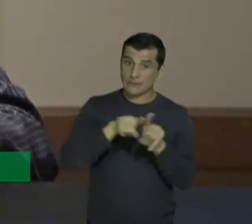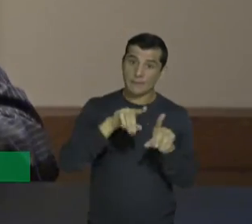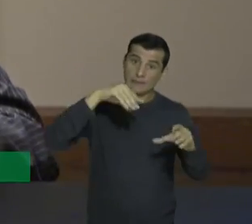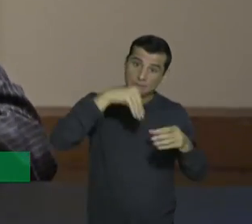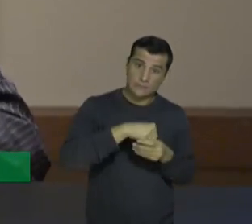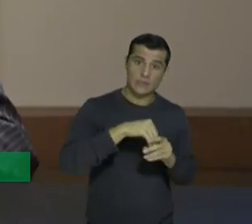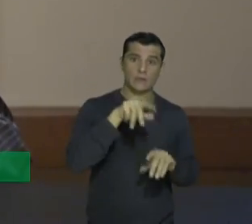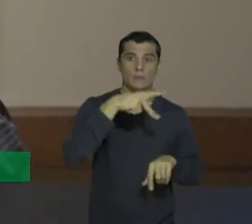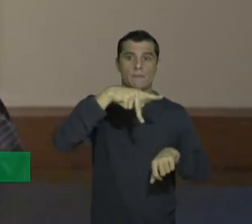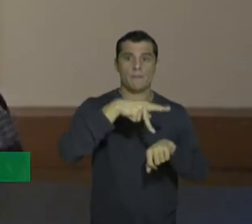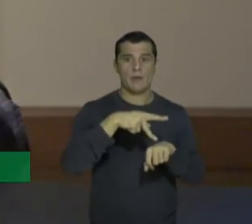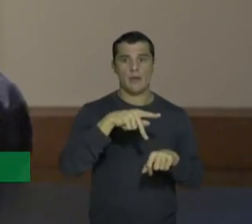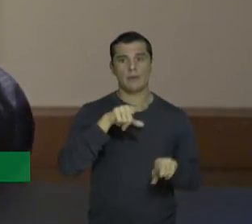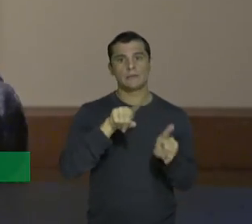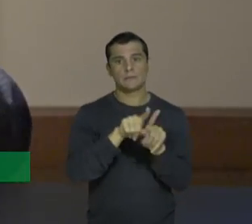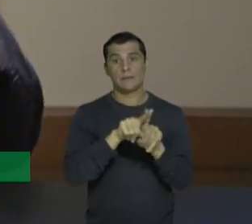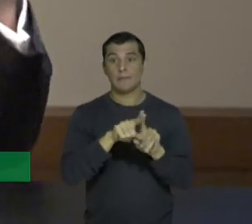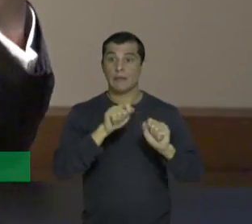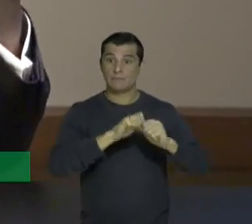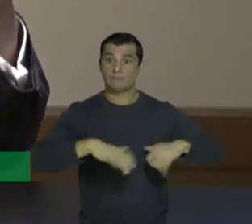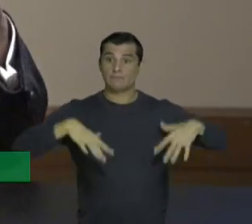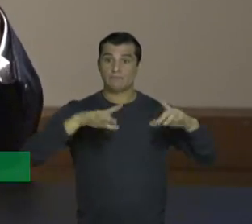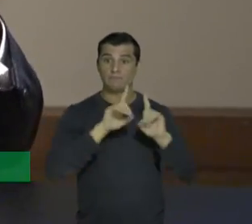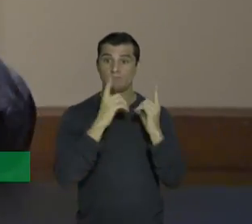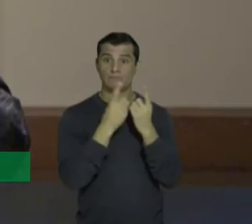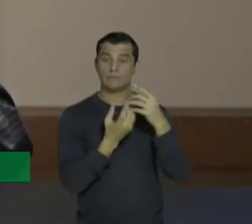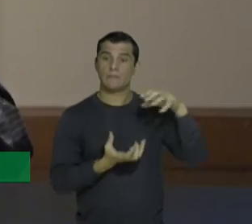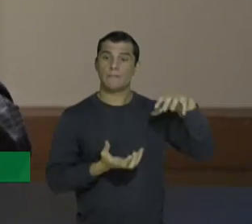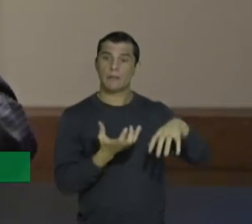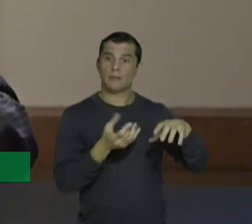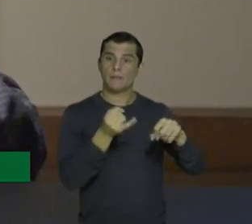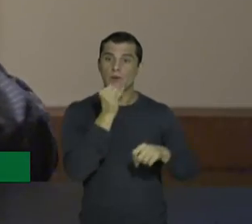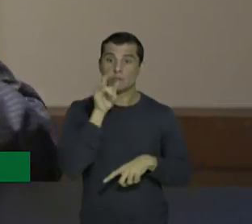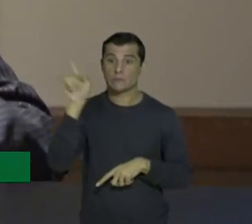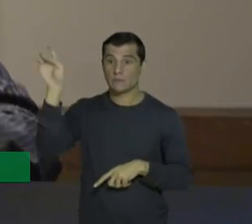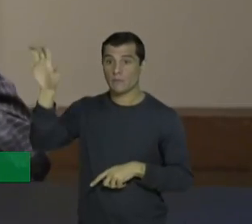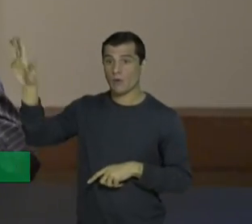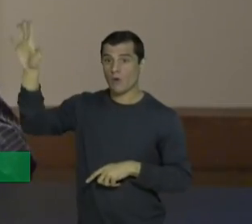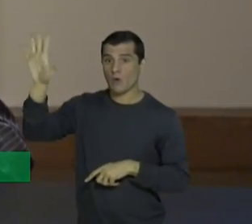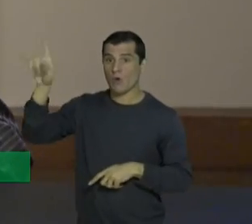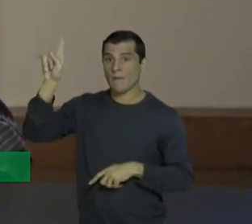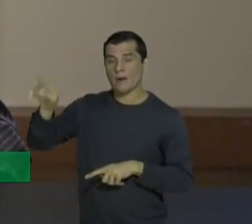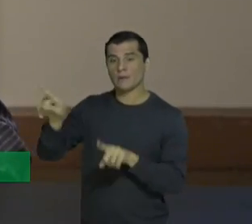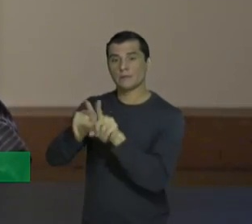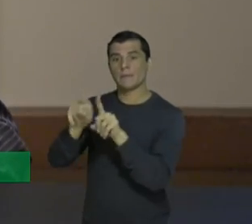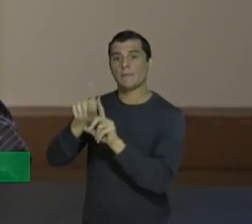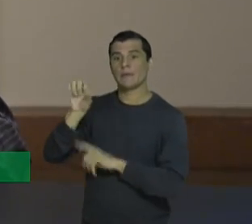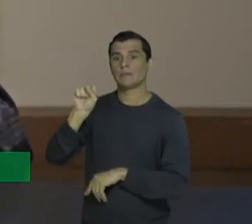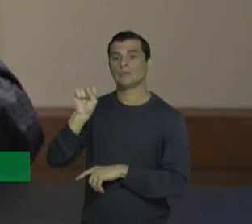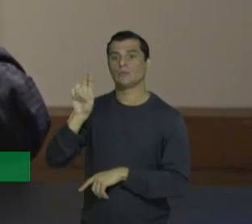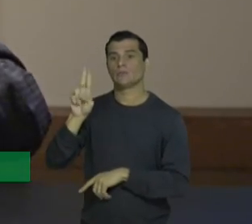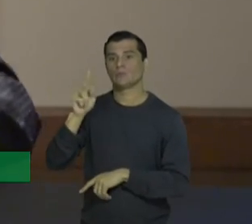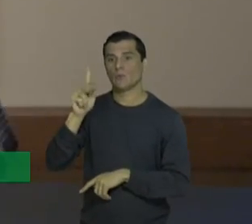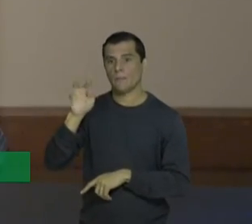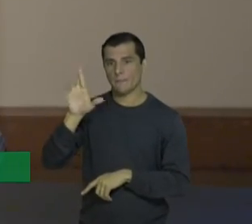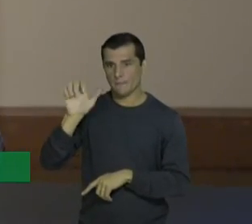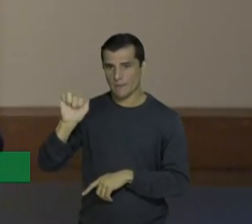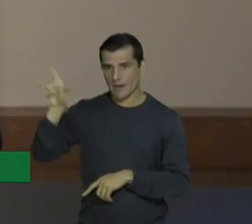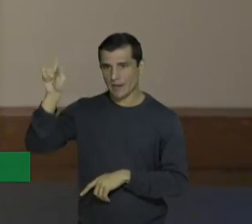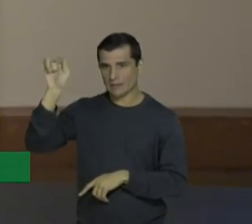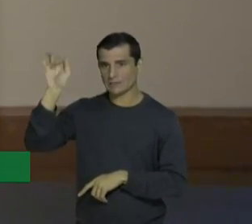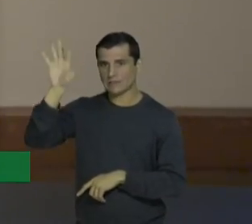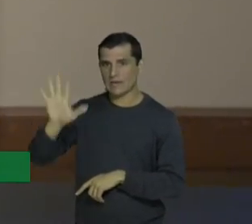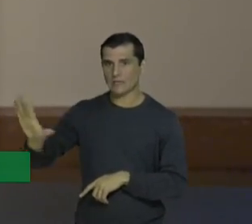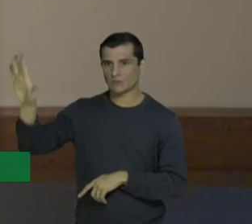seja pelos respectivos parlamentos nacionais em alguns casos como União Europeia parlamentos supranacionais e como Eu mencionei há pouco